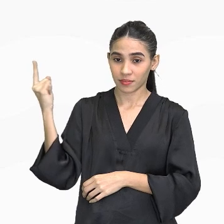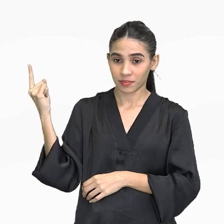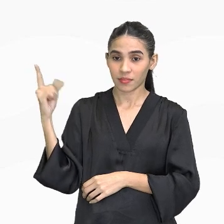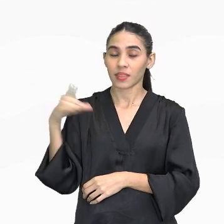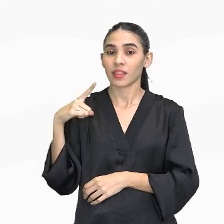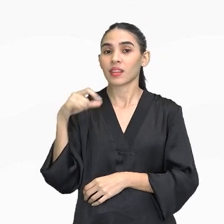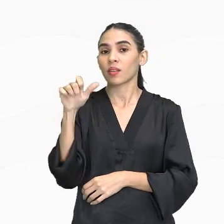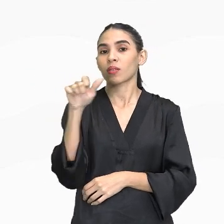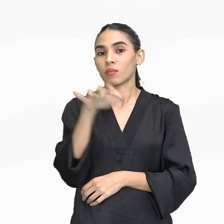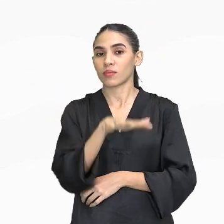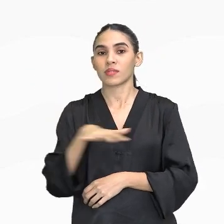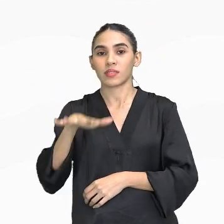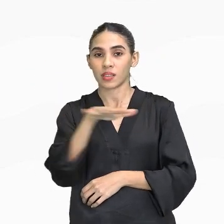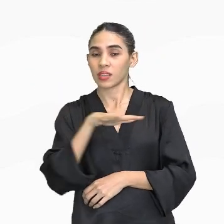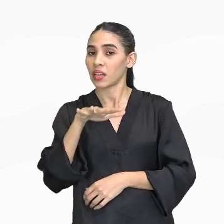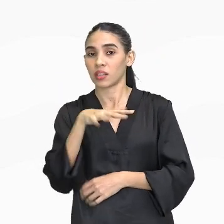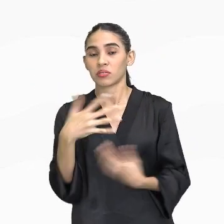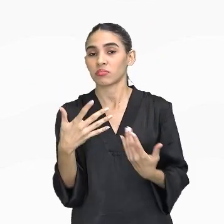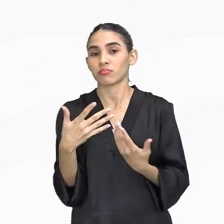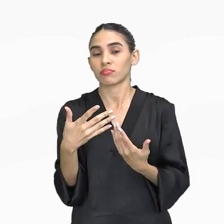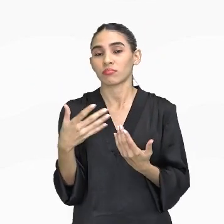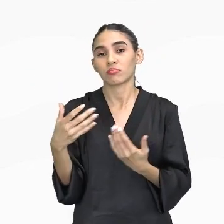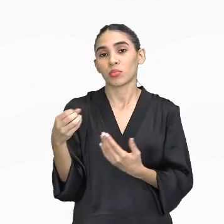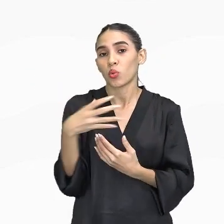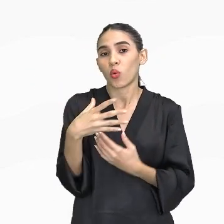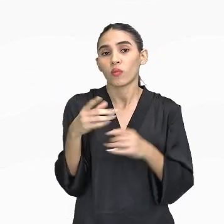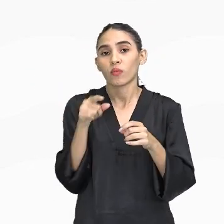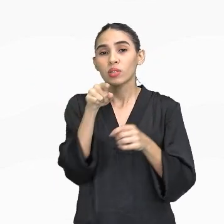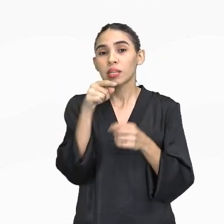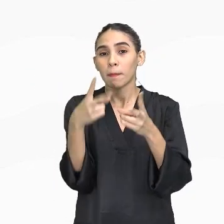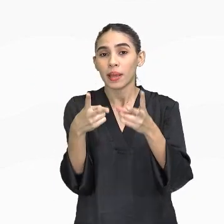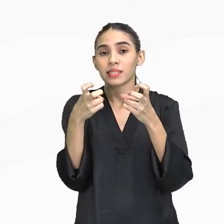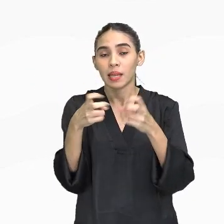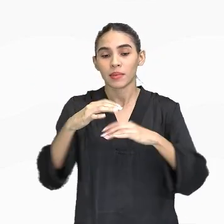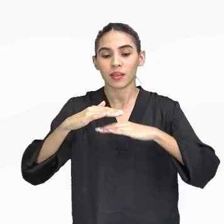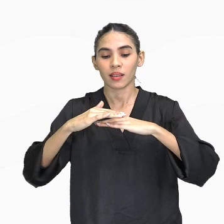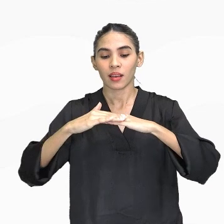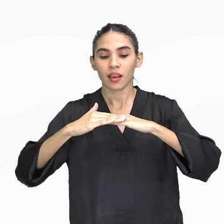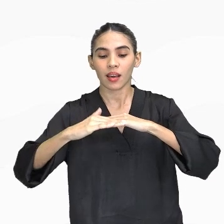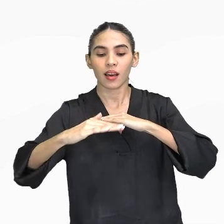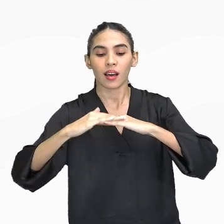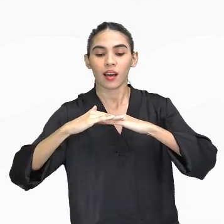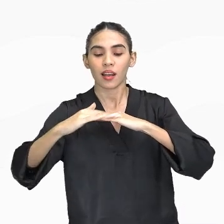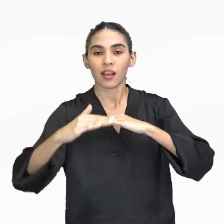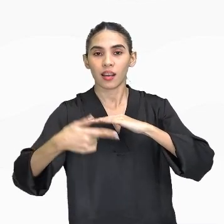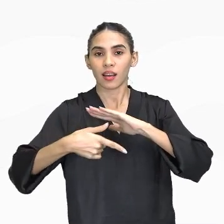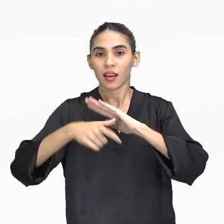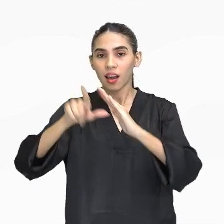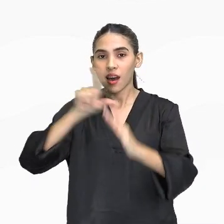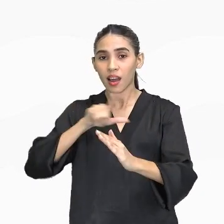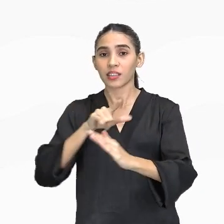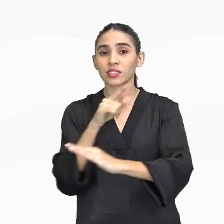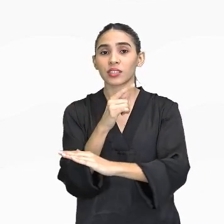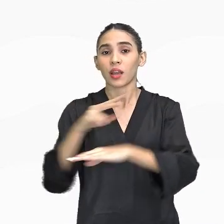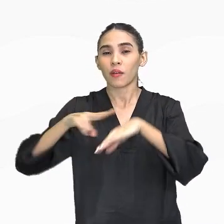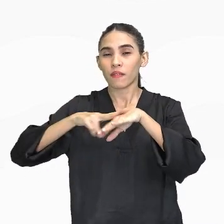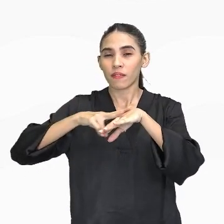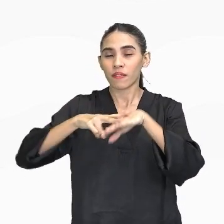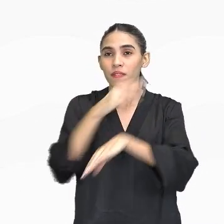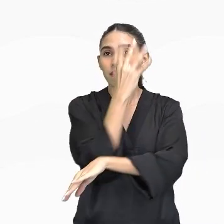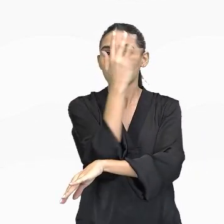um cenário atual, né, a gente consegue observar ali uma área que antes era uma grande área verde, mas